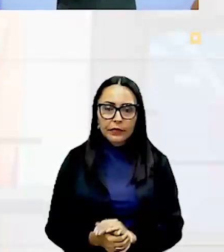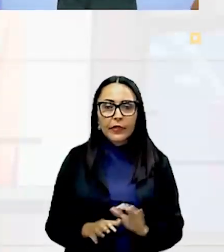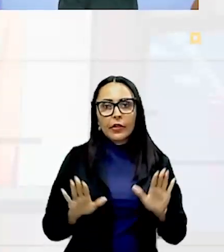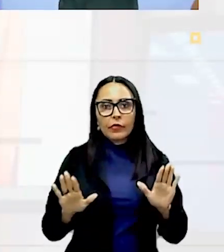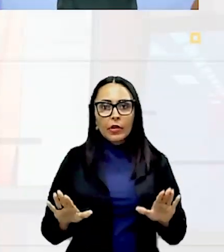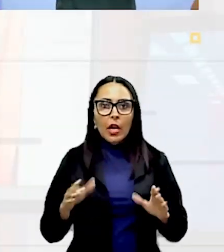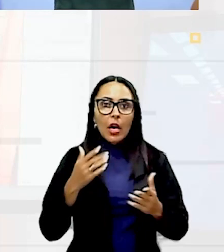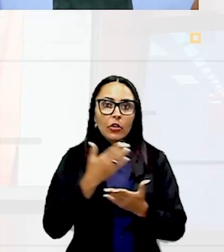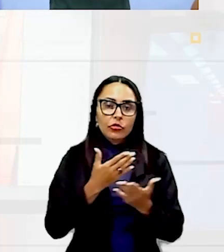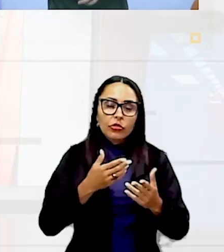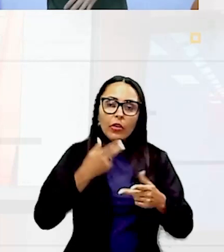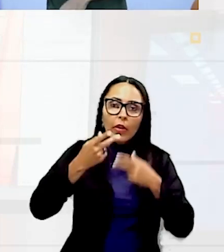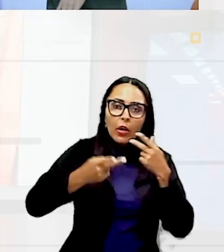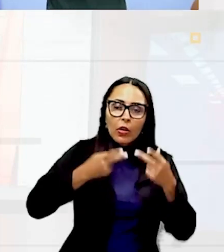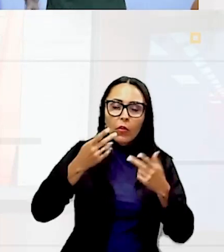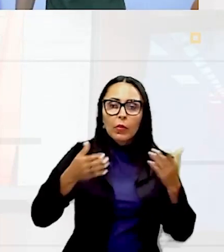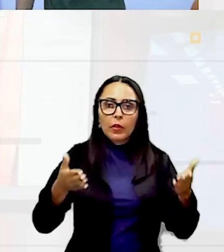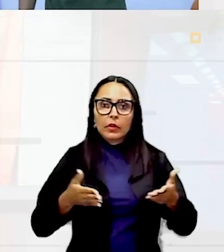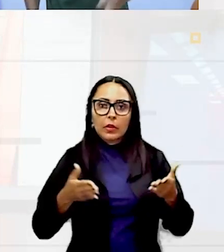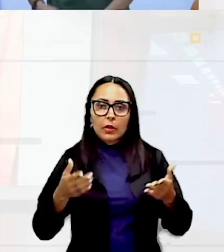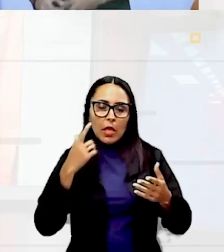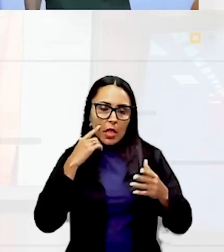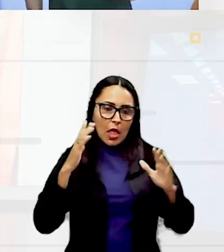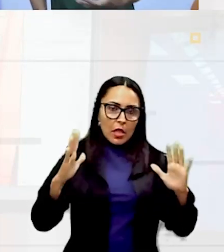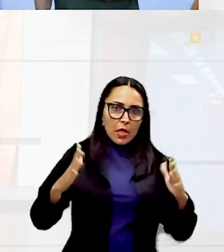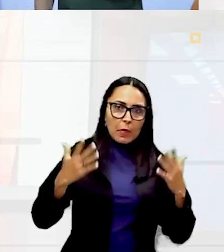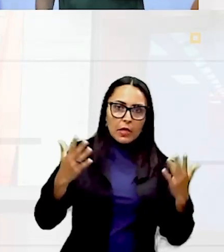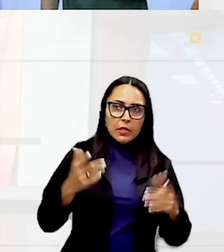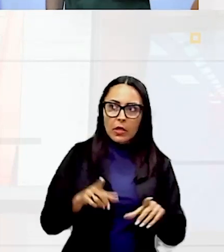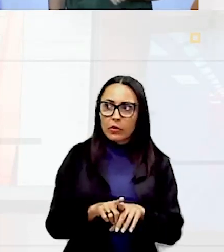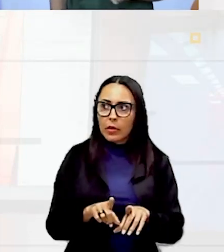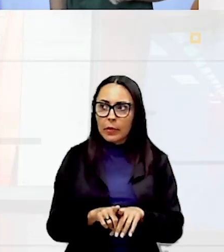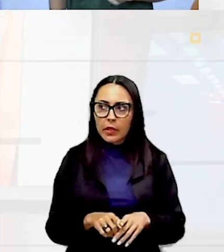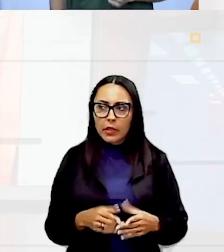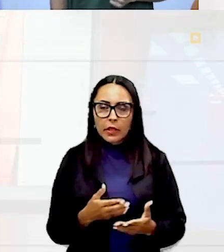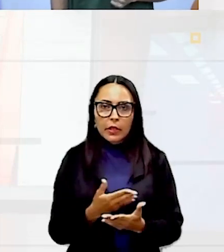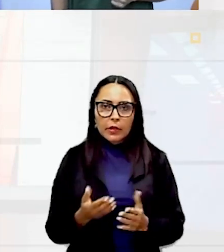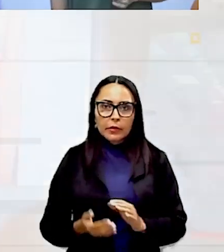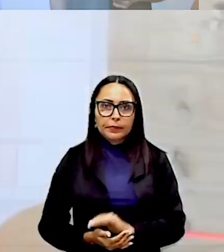Enfim, a gente já falou bastante de animação, aplicabilidades em jogos,